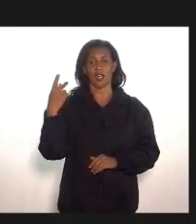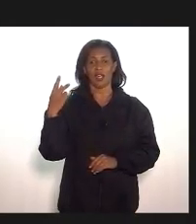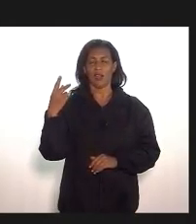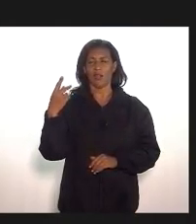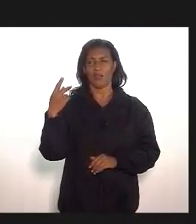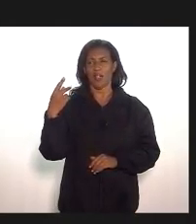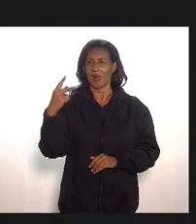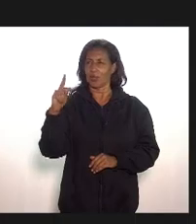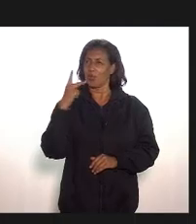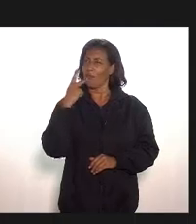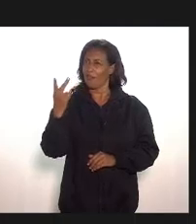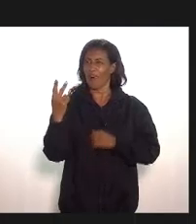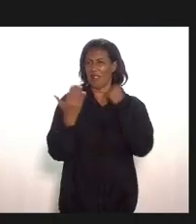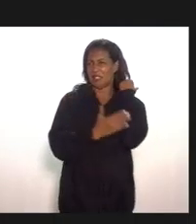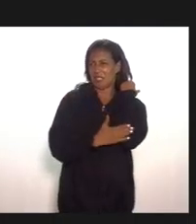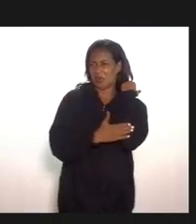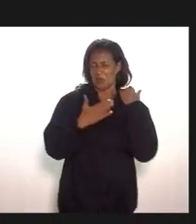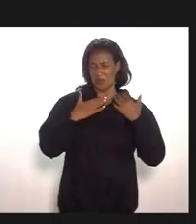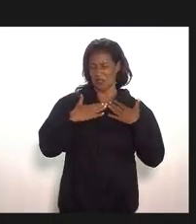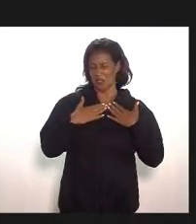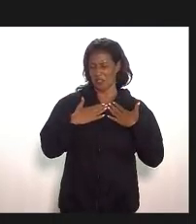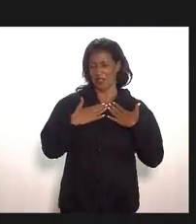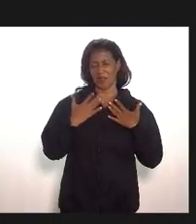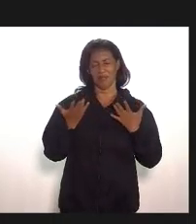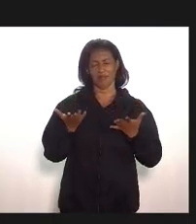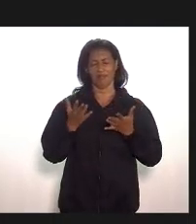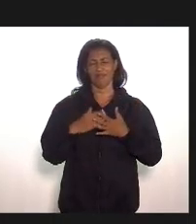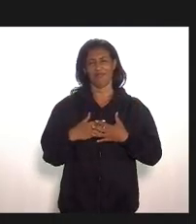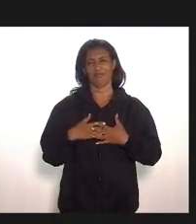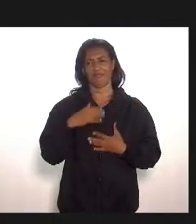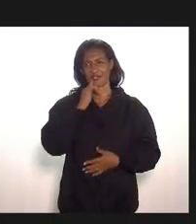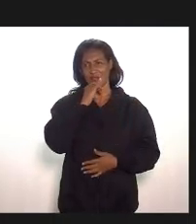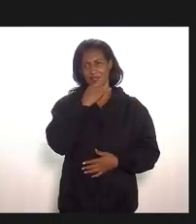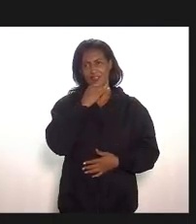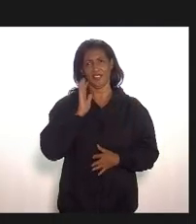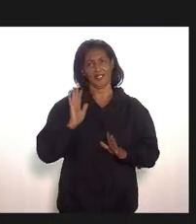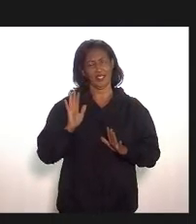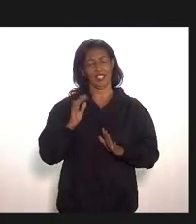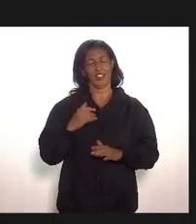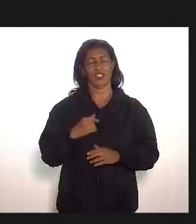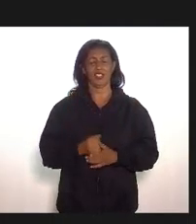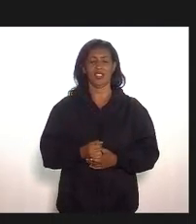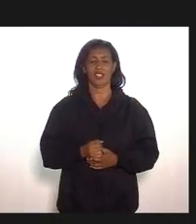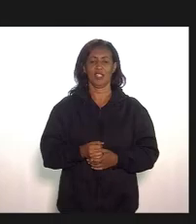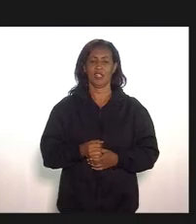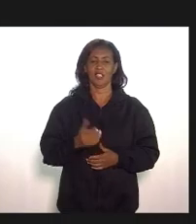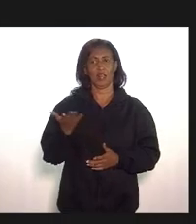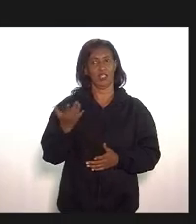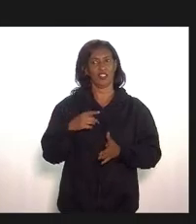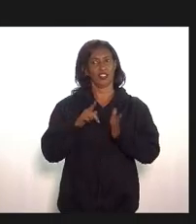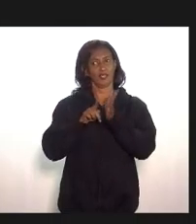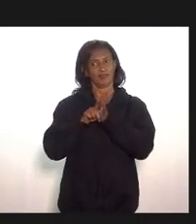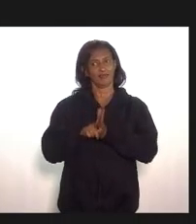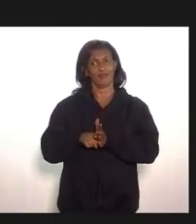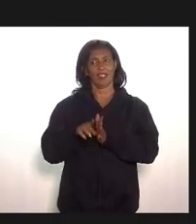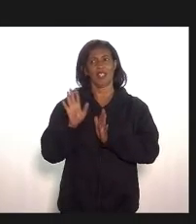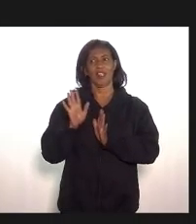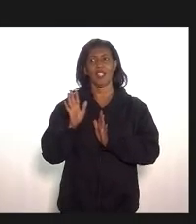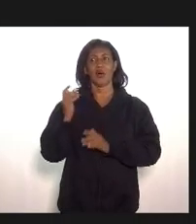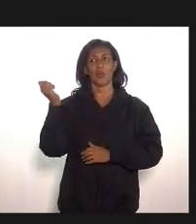ciúme me deixou chateado e causa realmente algo que a gente tem que analisar, talvez não por maldade da